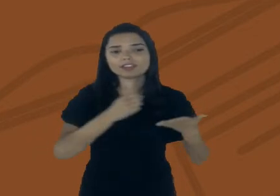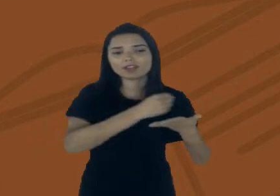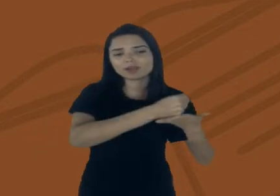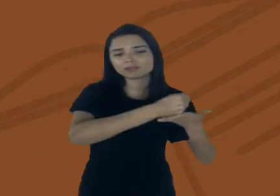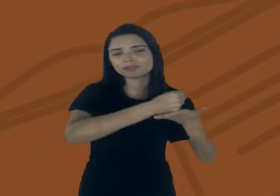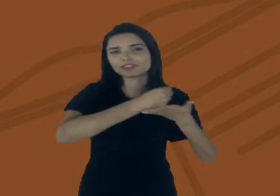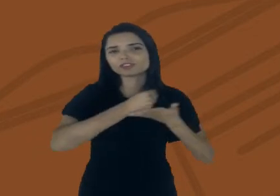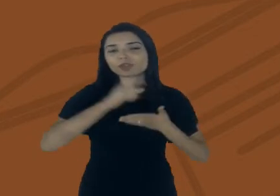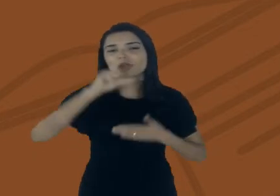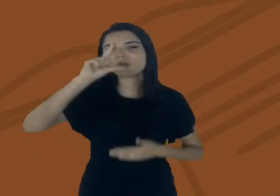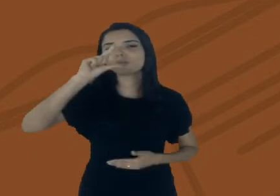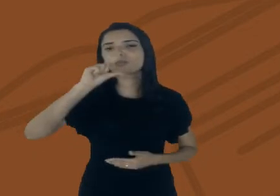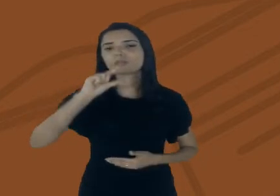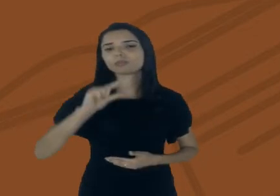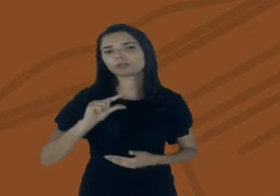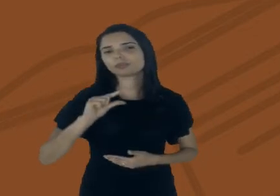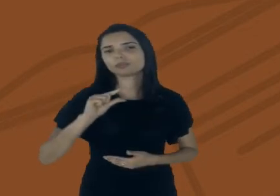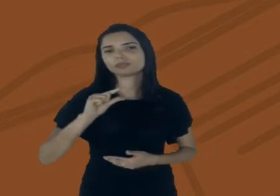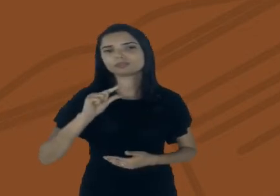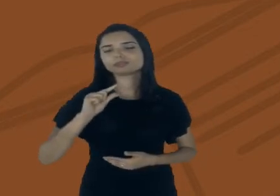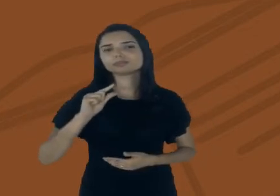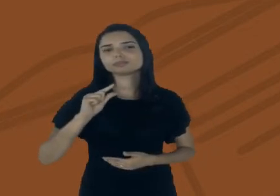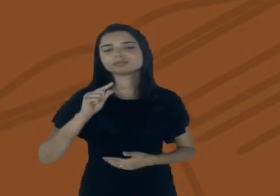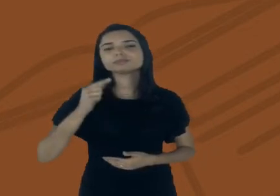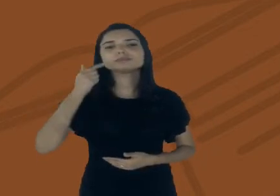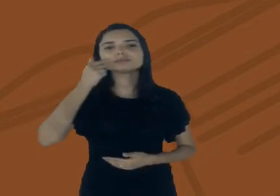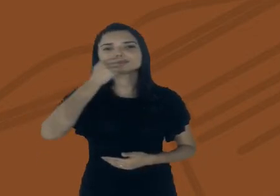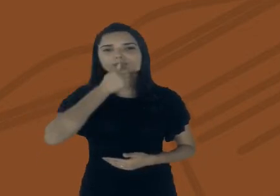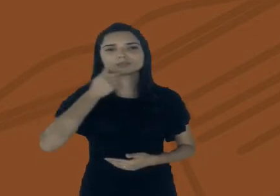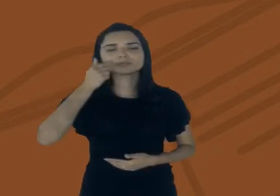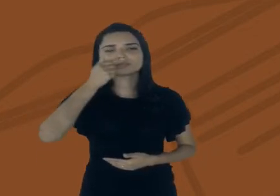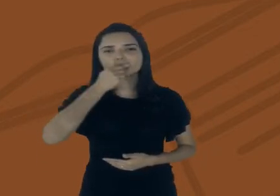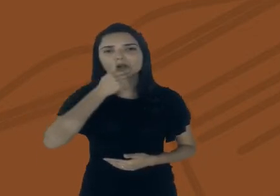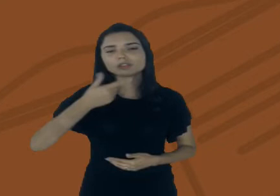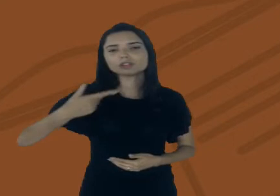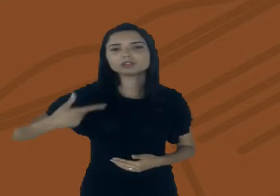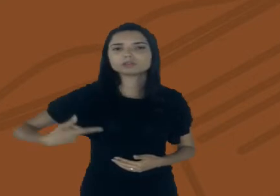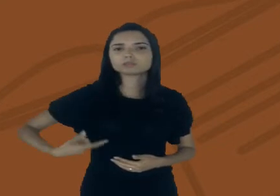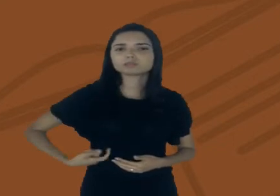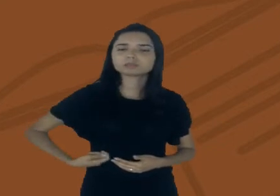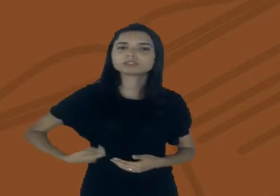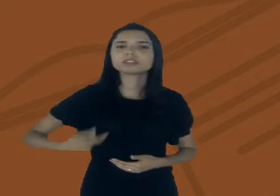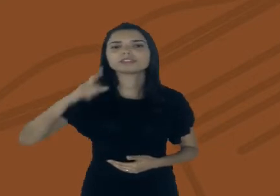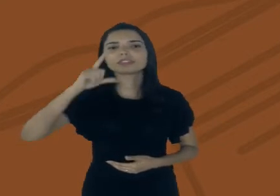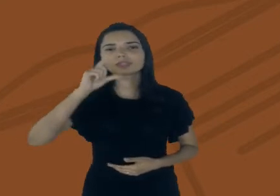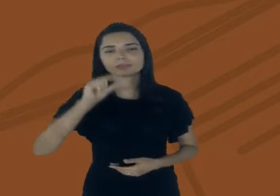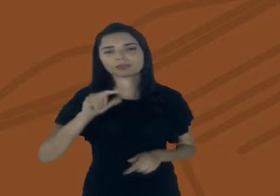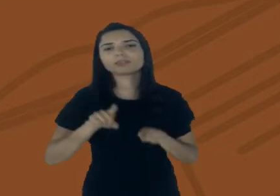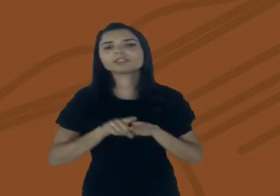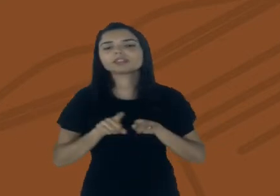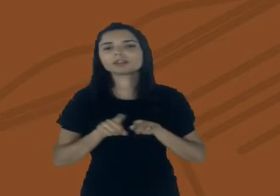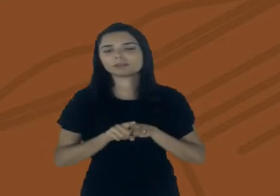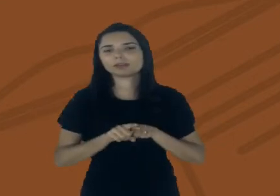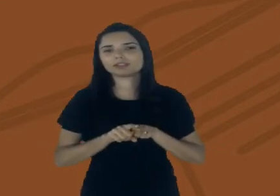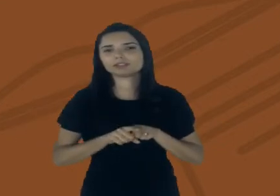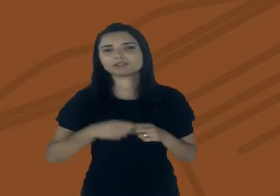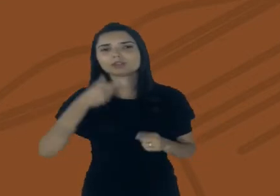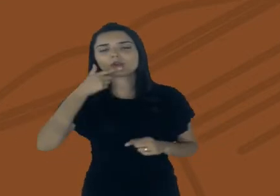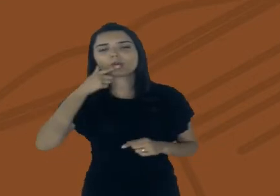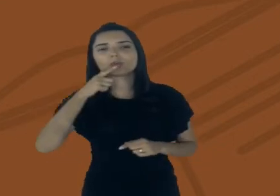uma diminuição da aplicação de insulina e, consequentemente, a gente